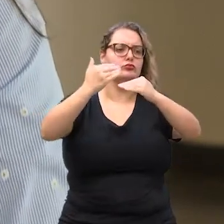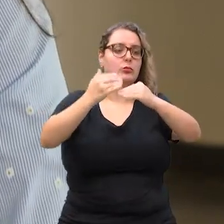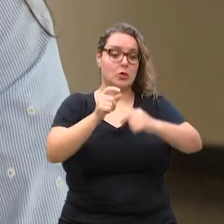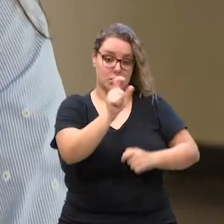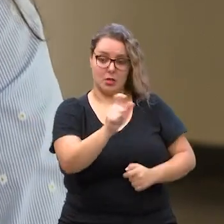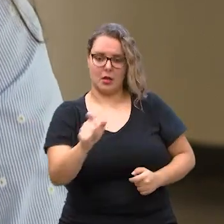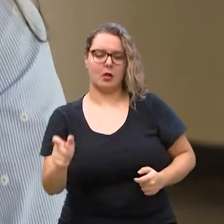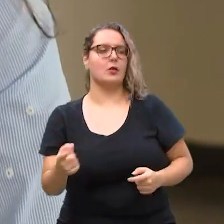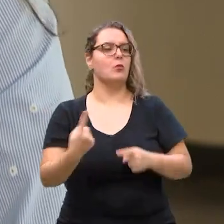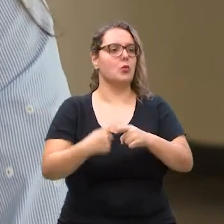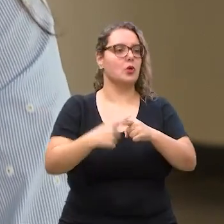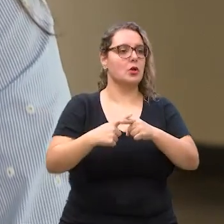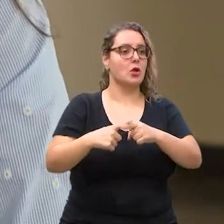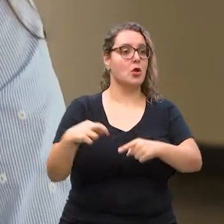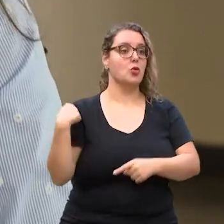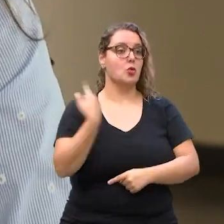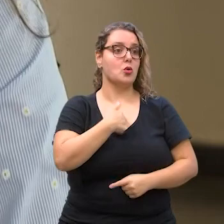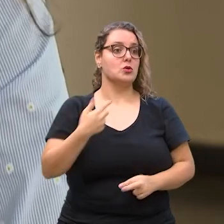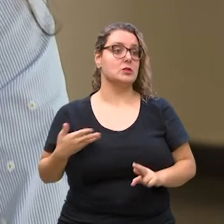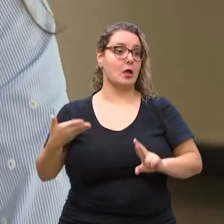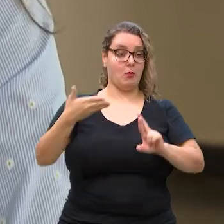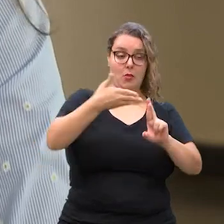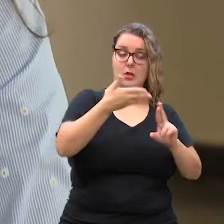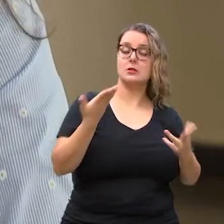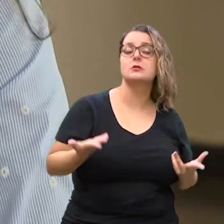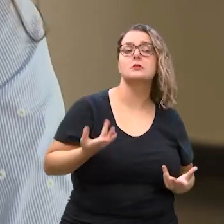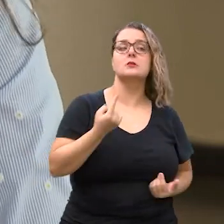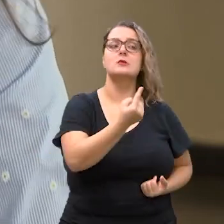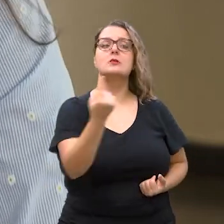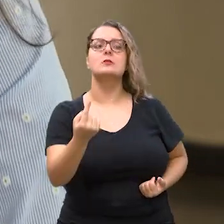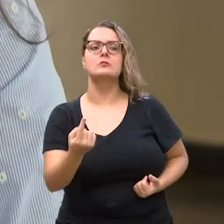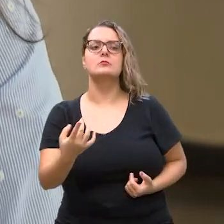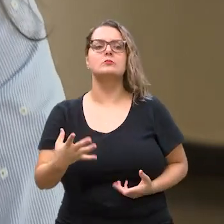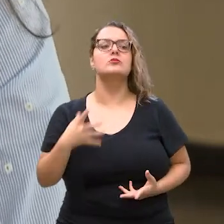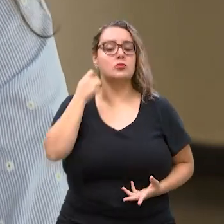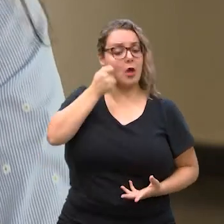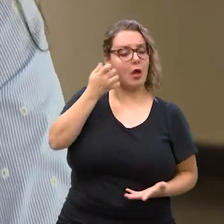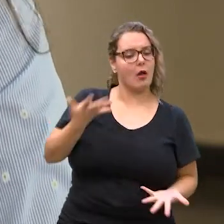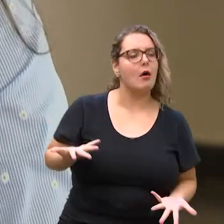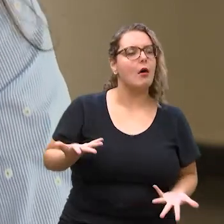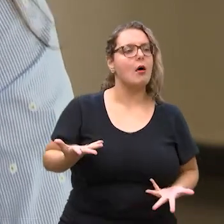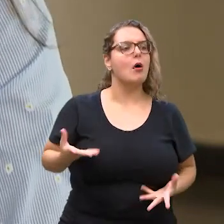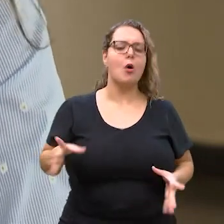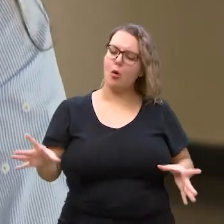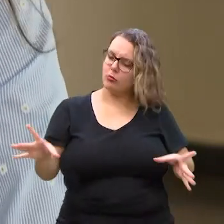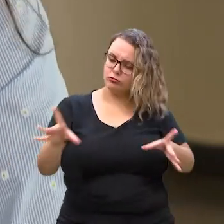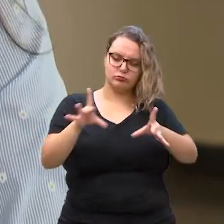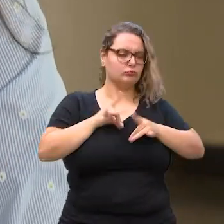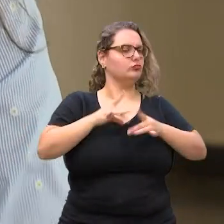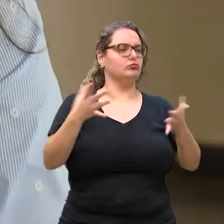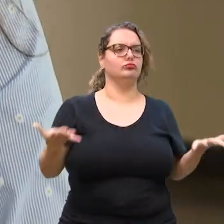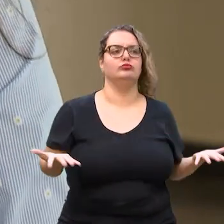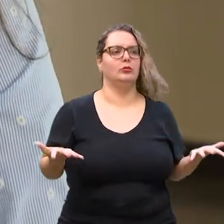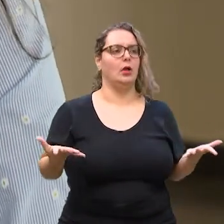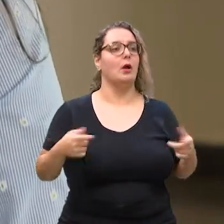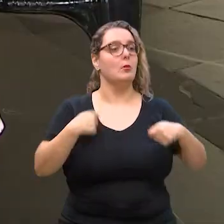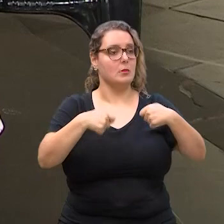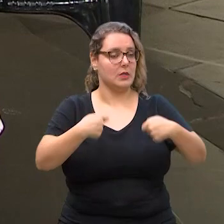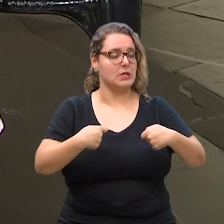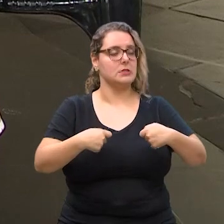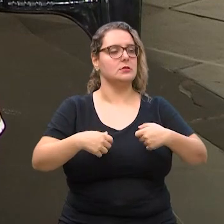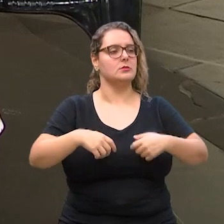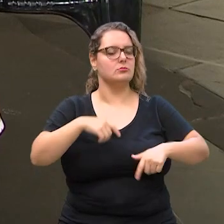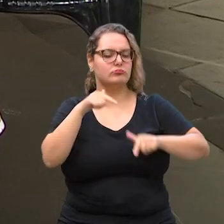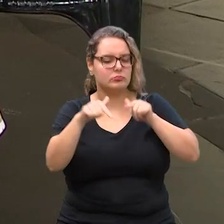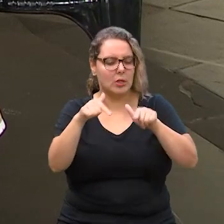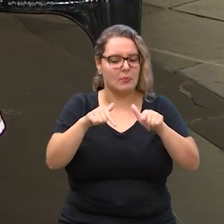na dança a gente também reproduz personagens, né? Então isso tudo faz parte de um trabalho psicológico, de um trabalho mental. E eu